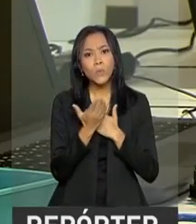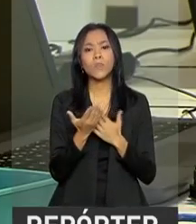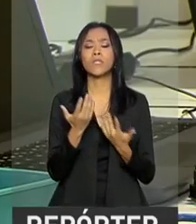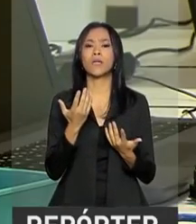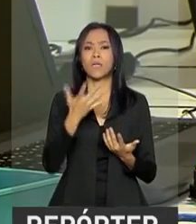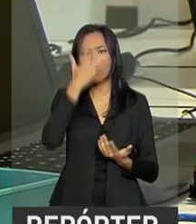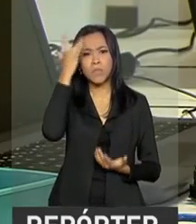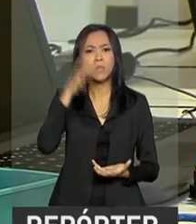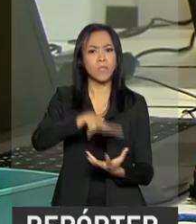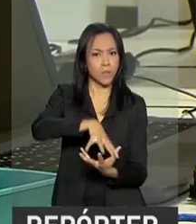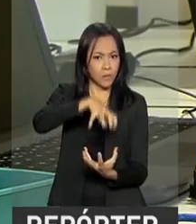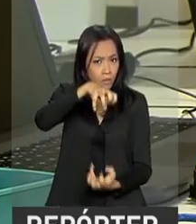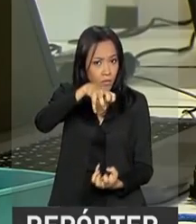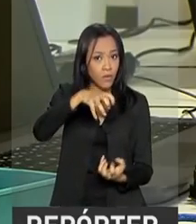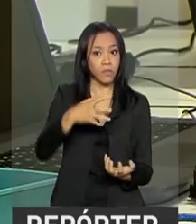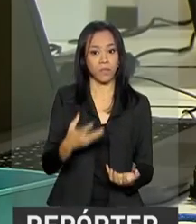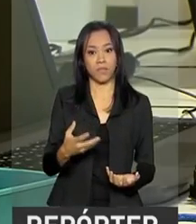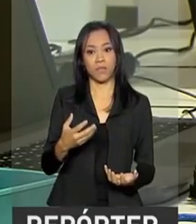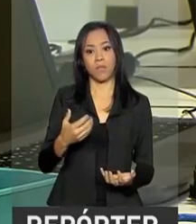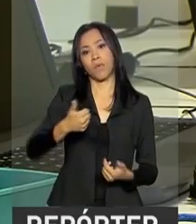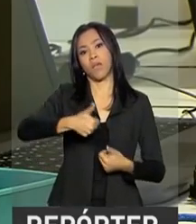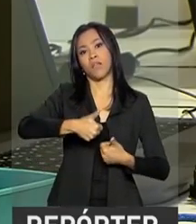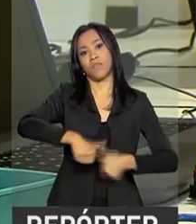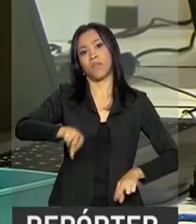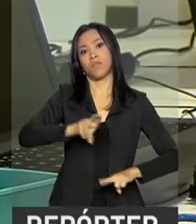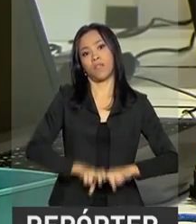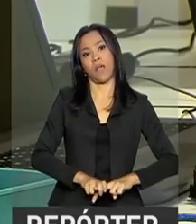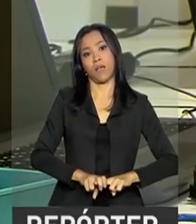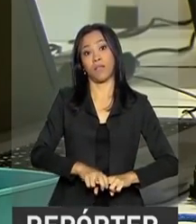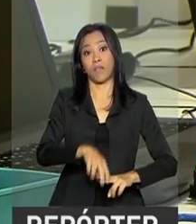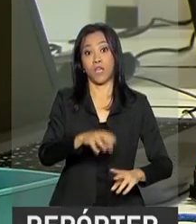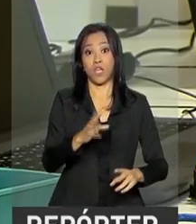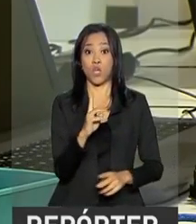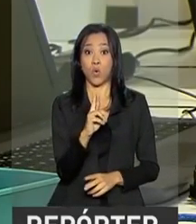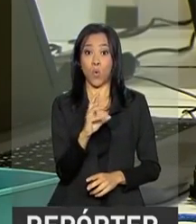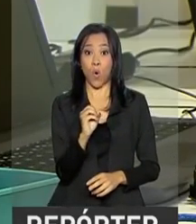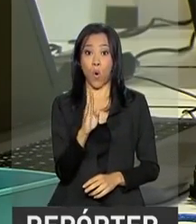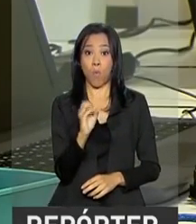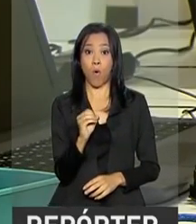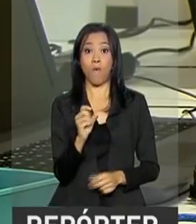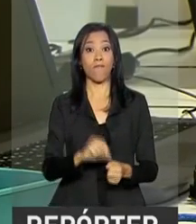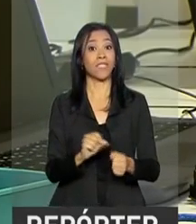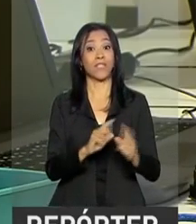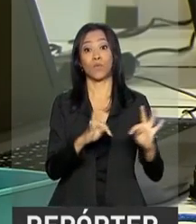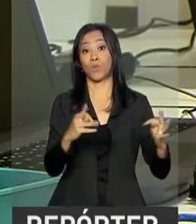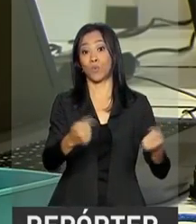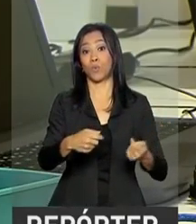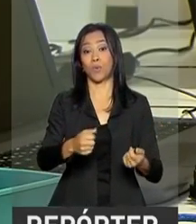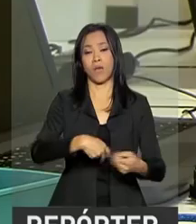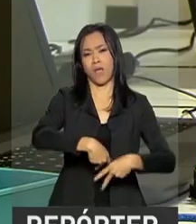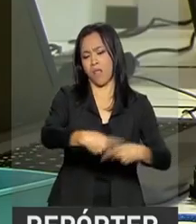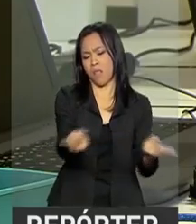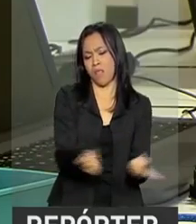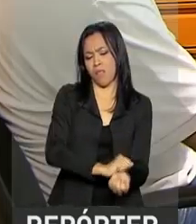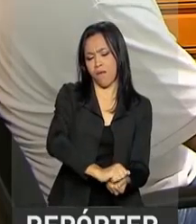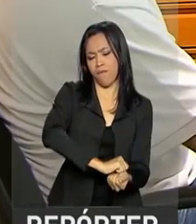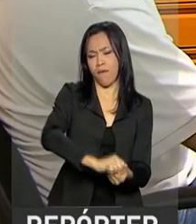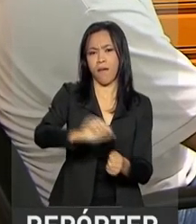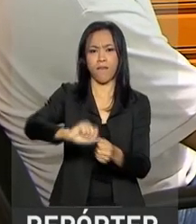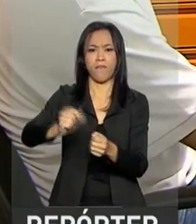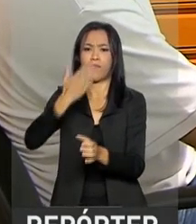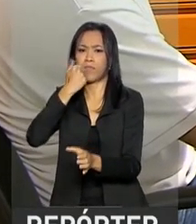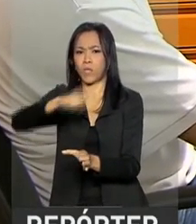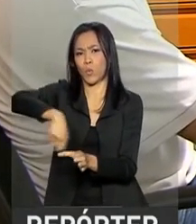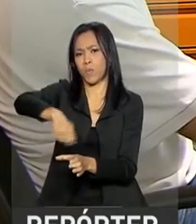e só ficarem sentadas e os robôs fazem tudo limpar a casa lavar louça fazer comida o